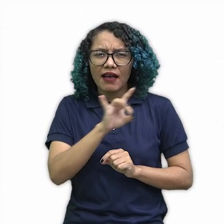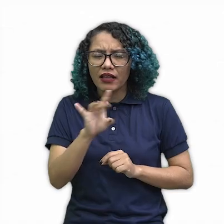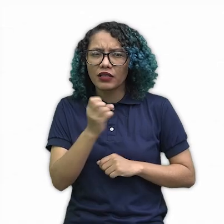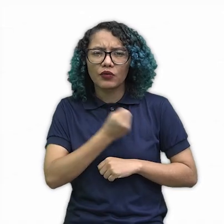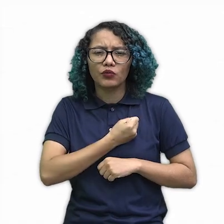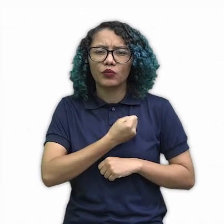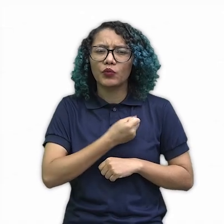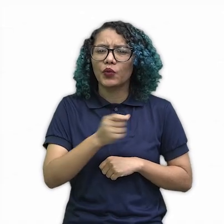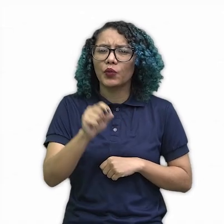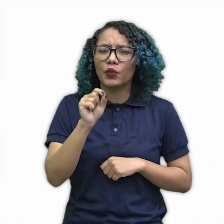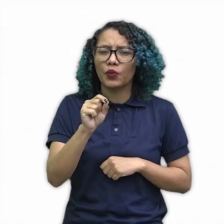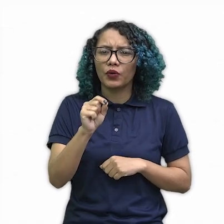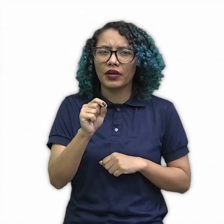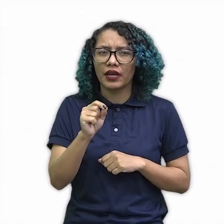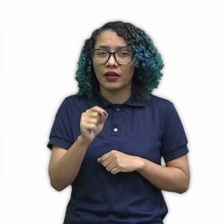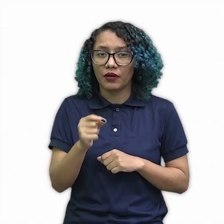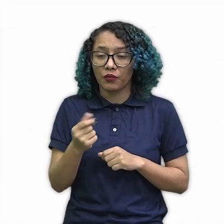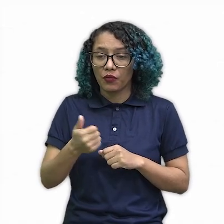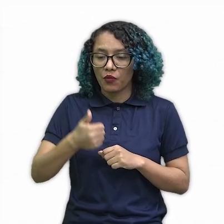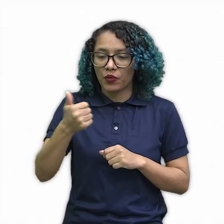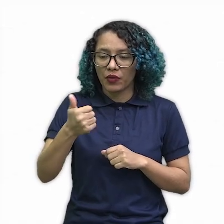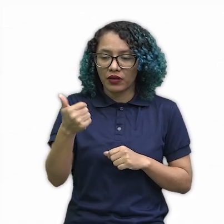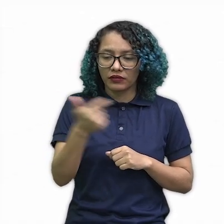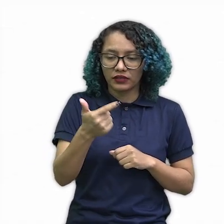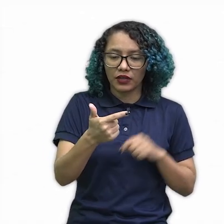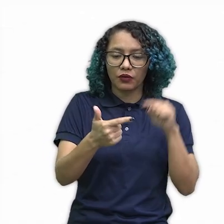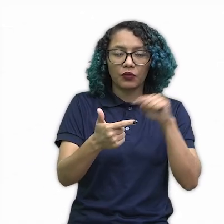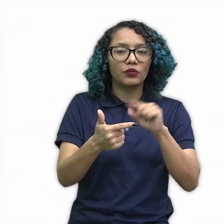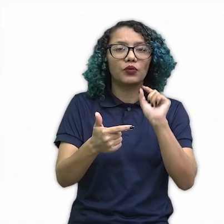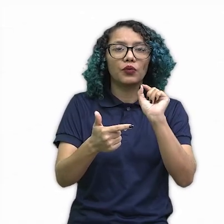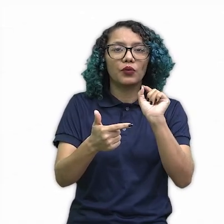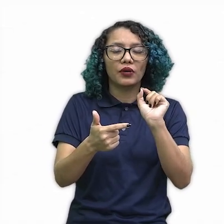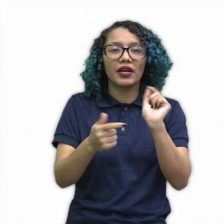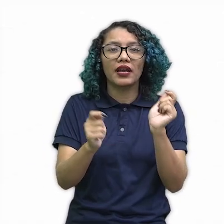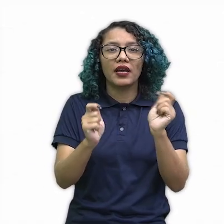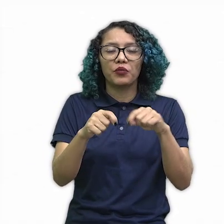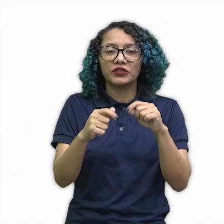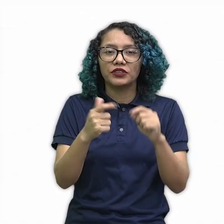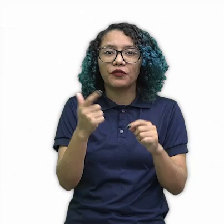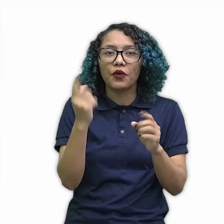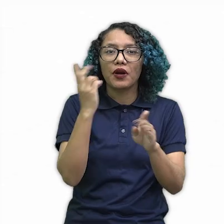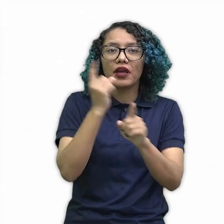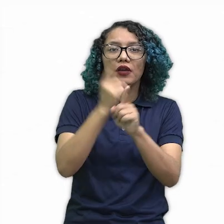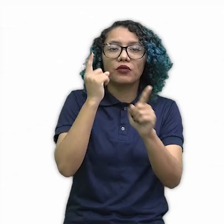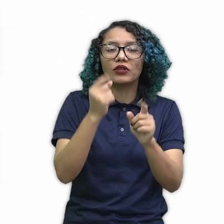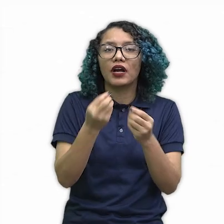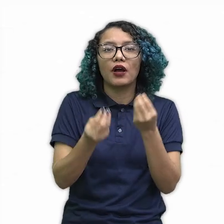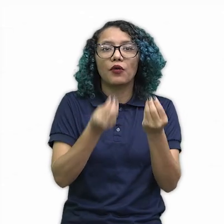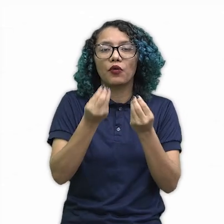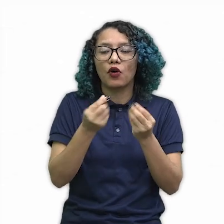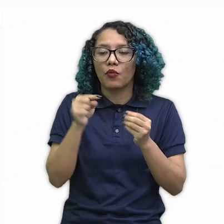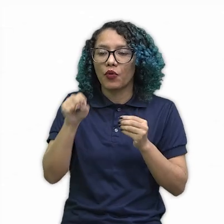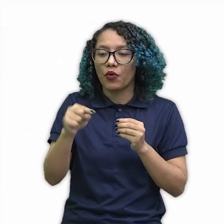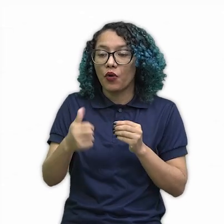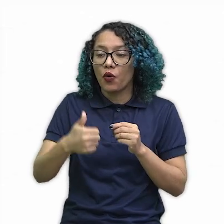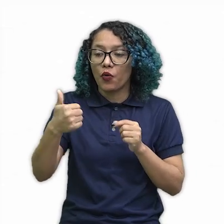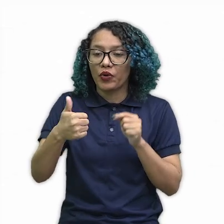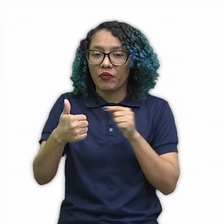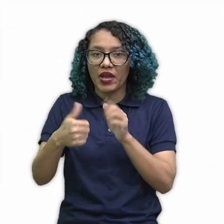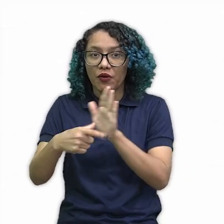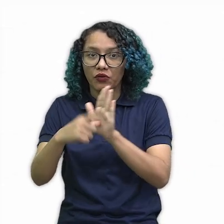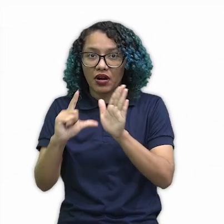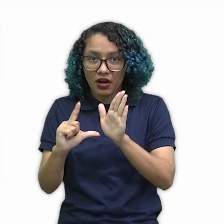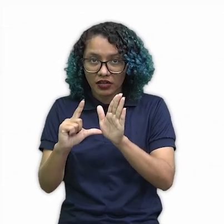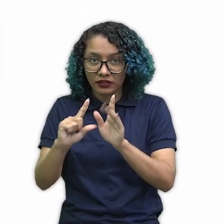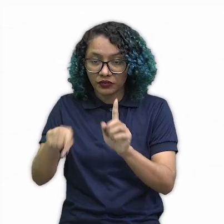termo, a partir do segundo, é obtido multiplicando o termo anterior por uma constante fixa chamada